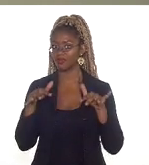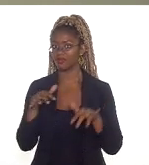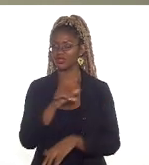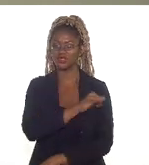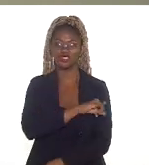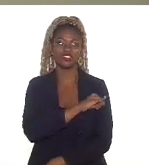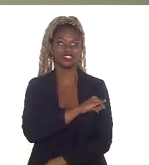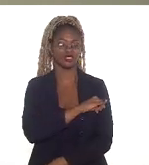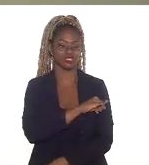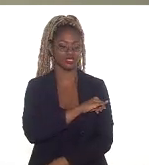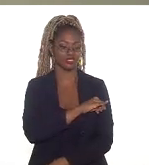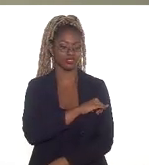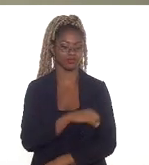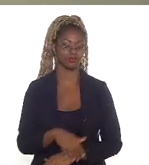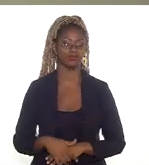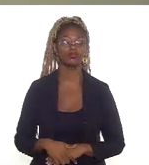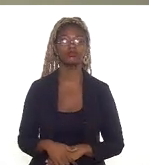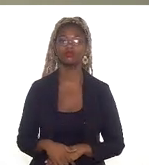um dia que eu